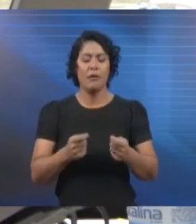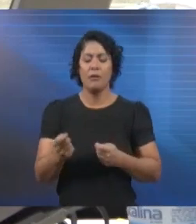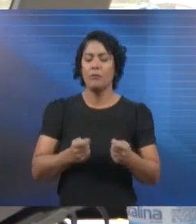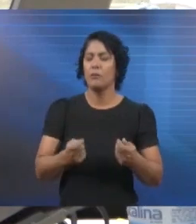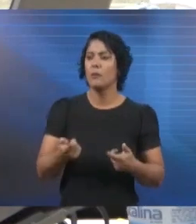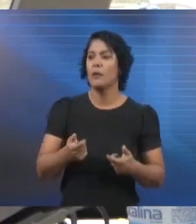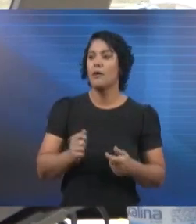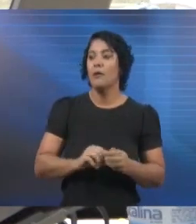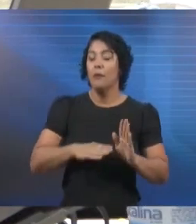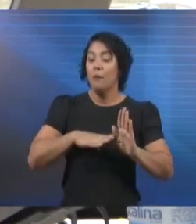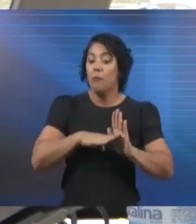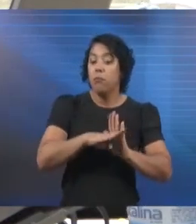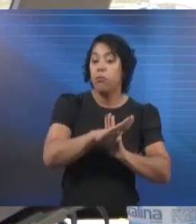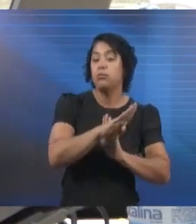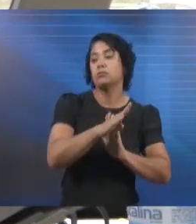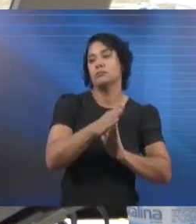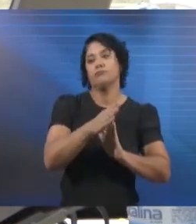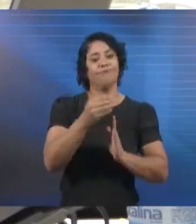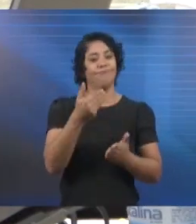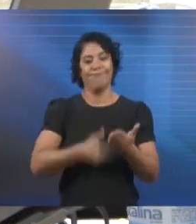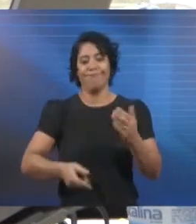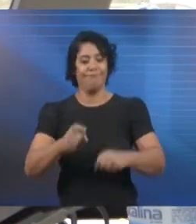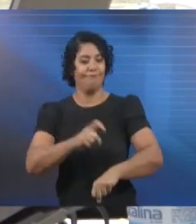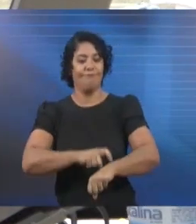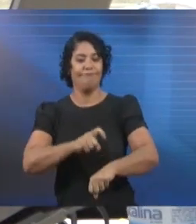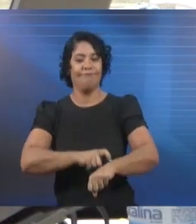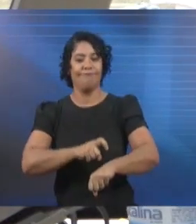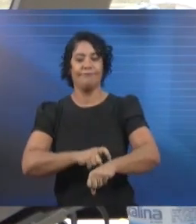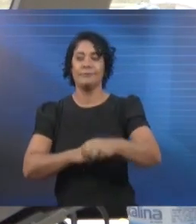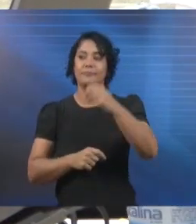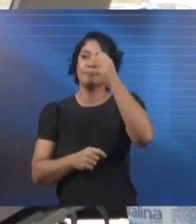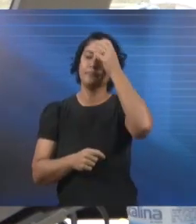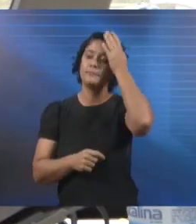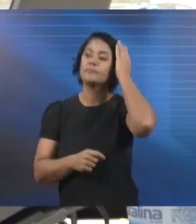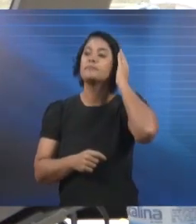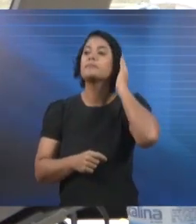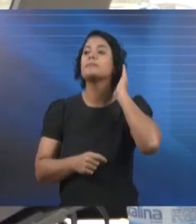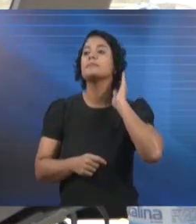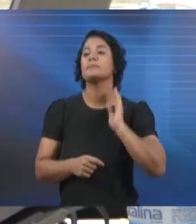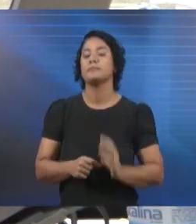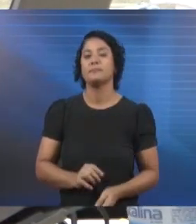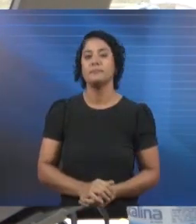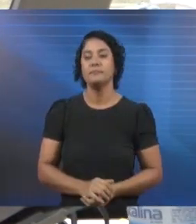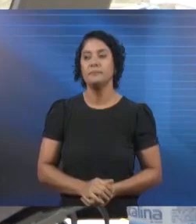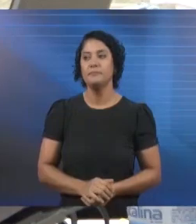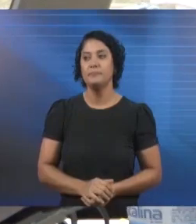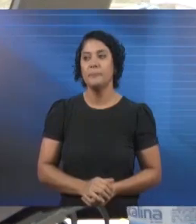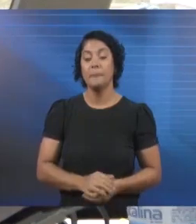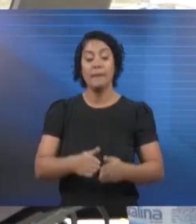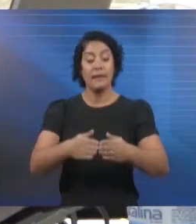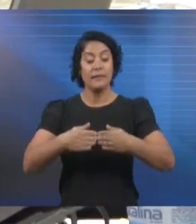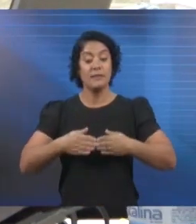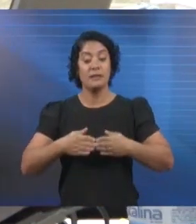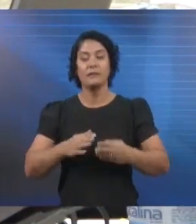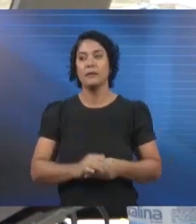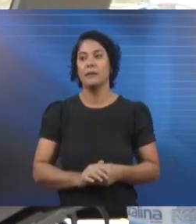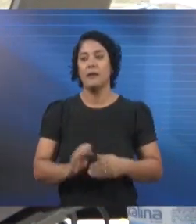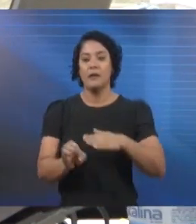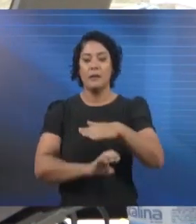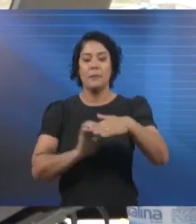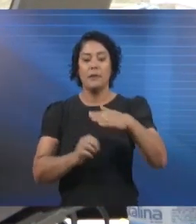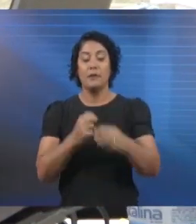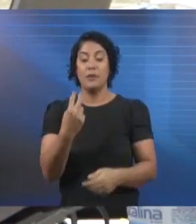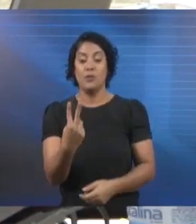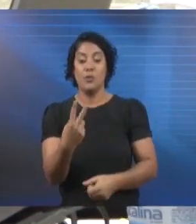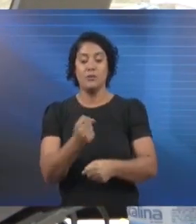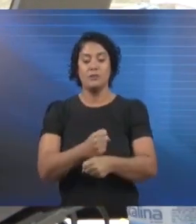Estado crescer né e não perder tempo eh com tanto tempo de para tirar uma licenciamento que tem empresa que tá aí do